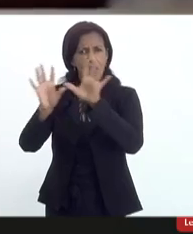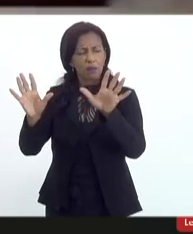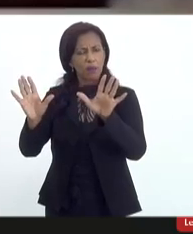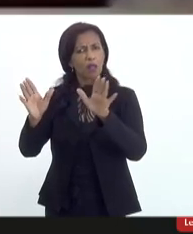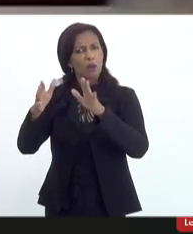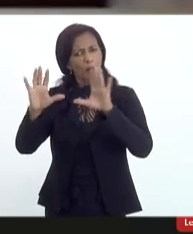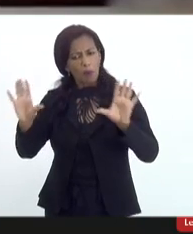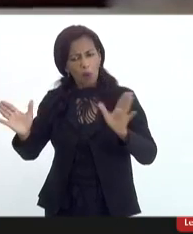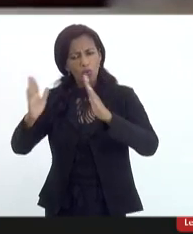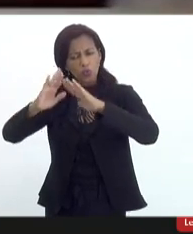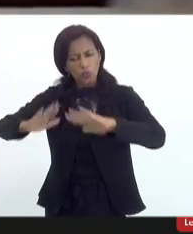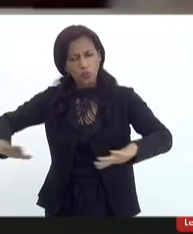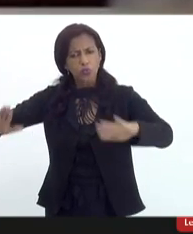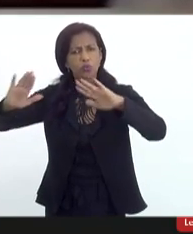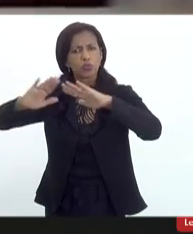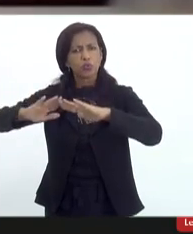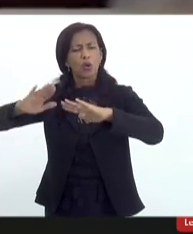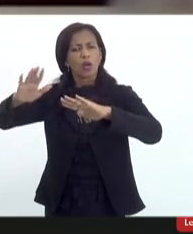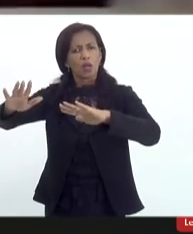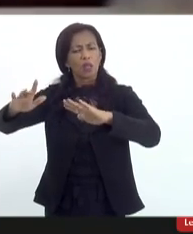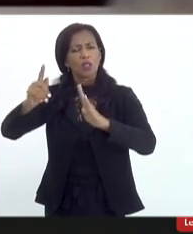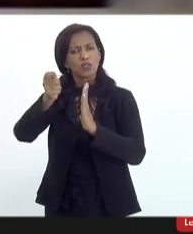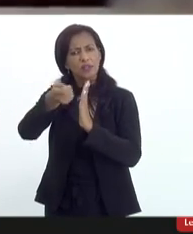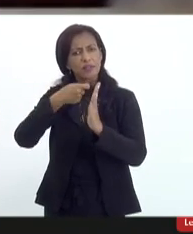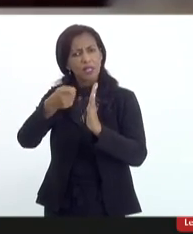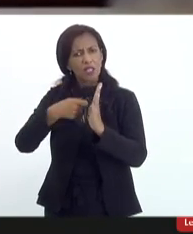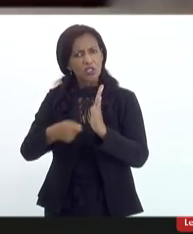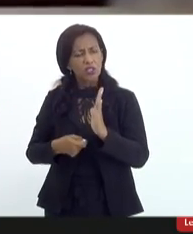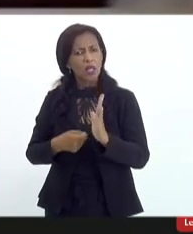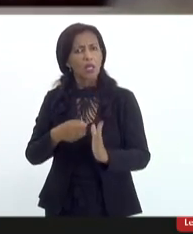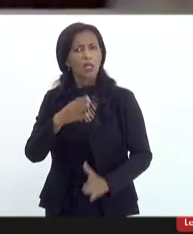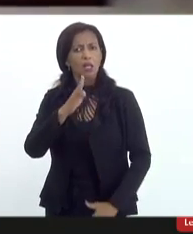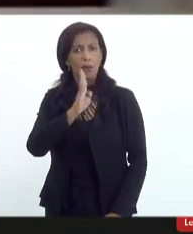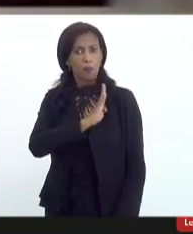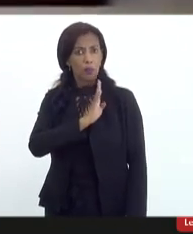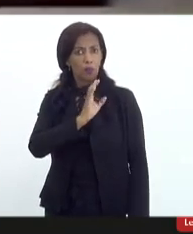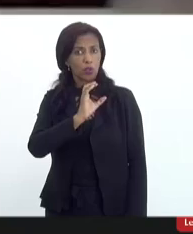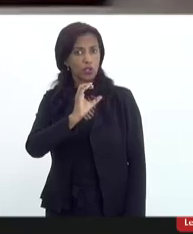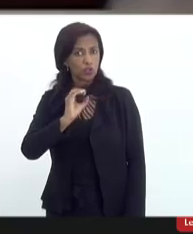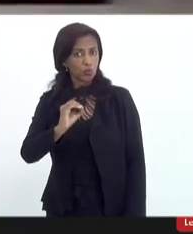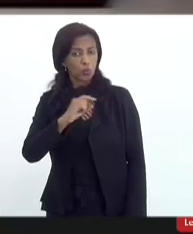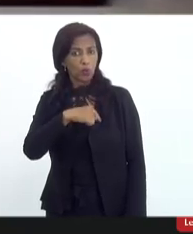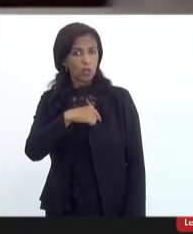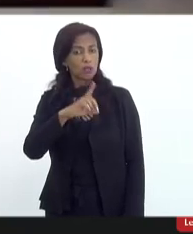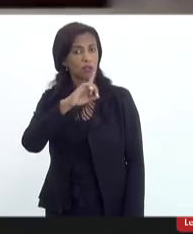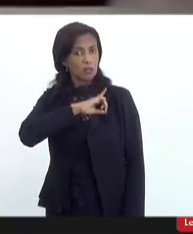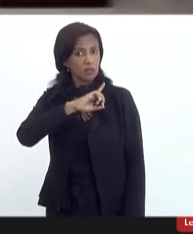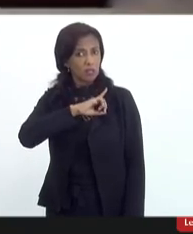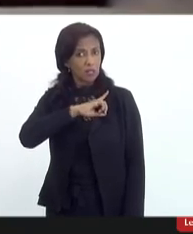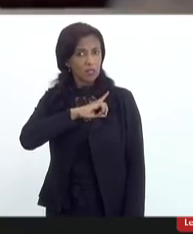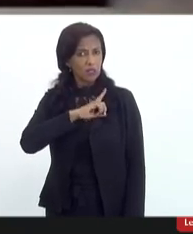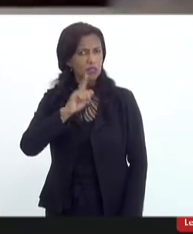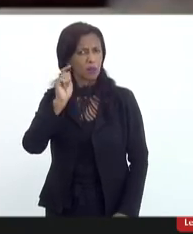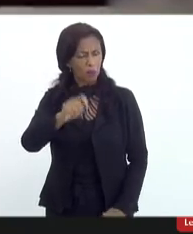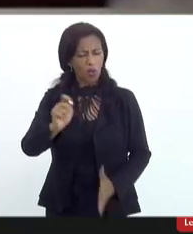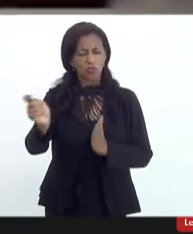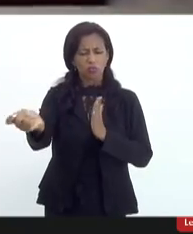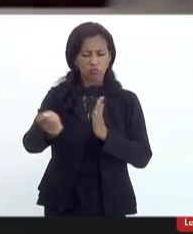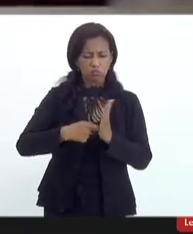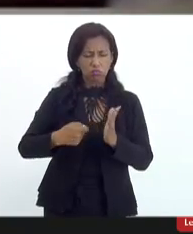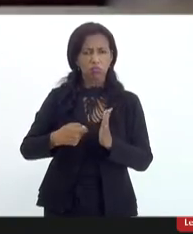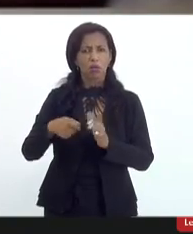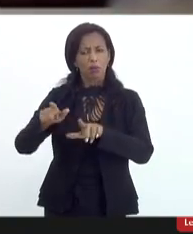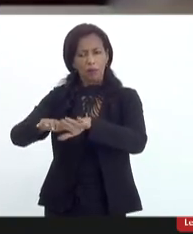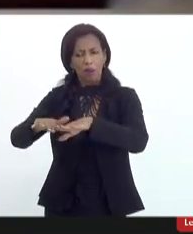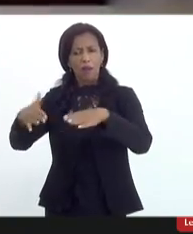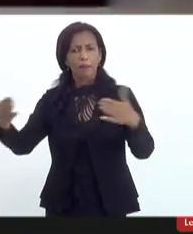cultos afro de se registrarem nas delegacias policiais de jogos e costumes para ter autorização de